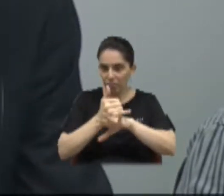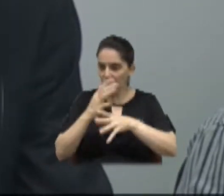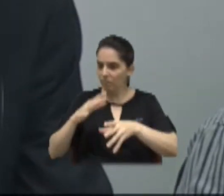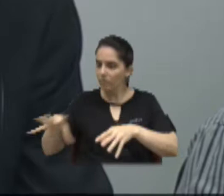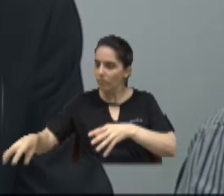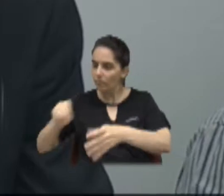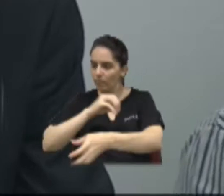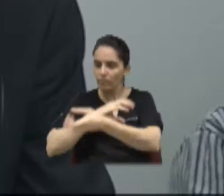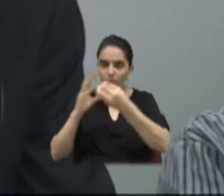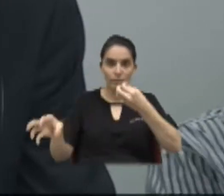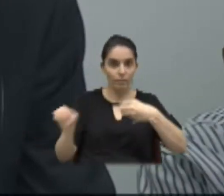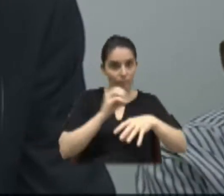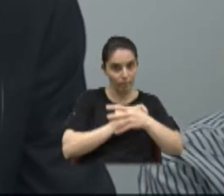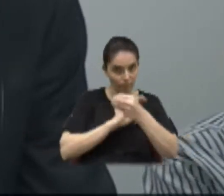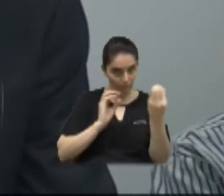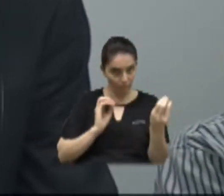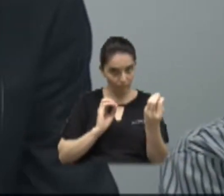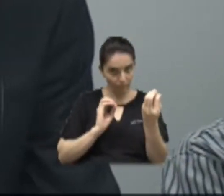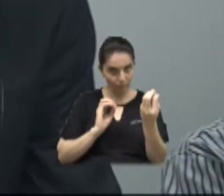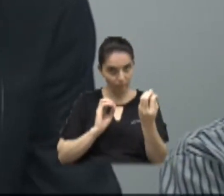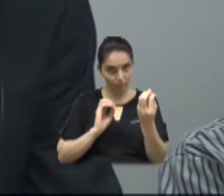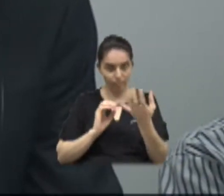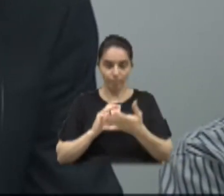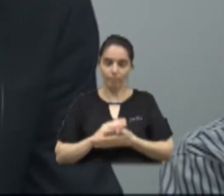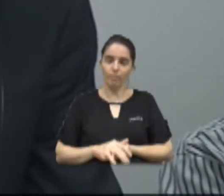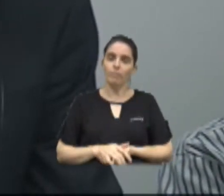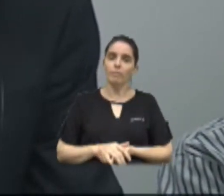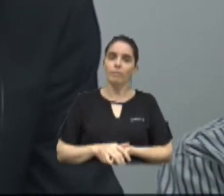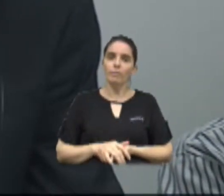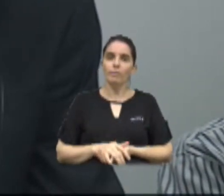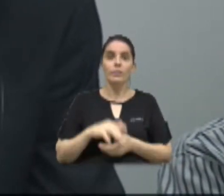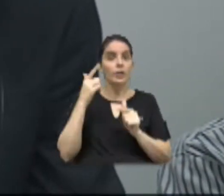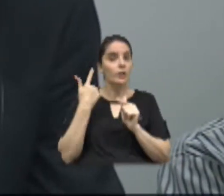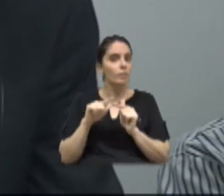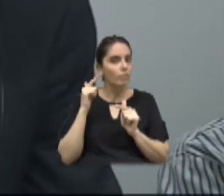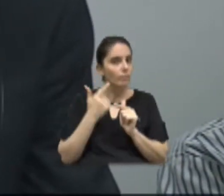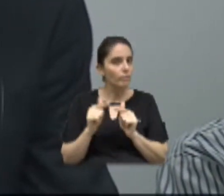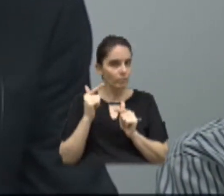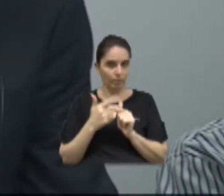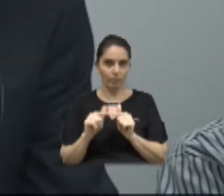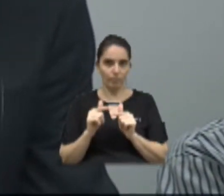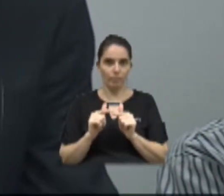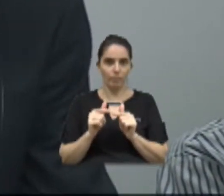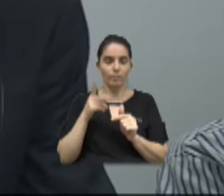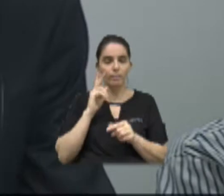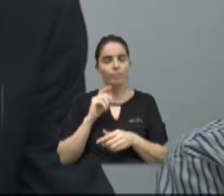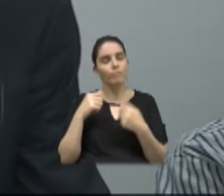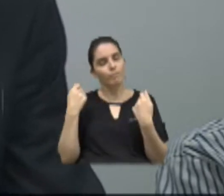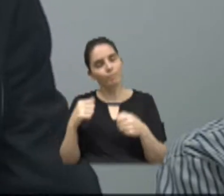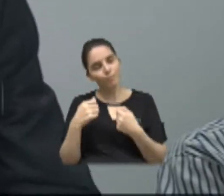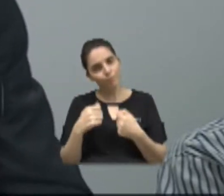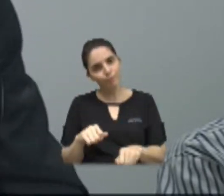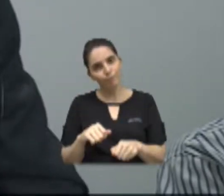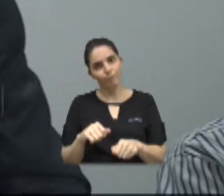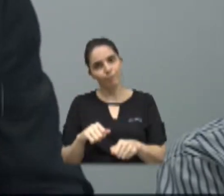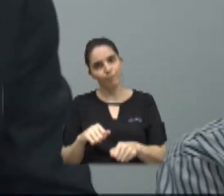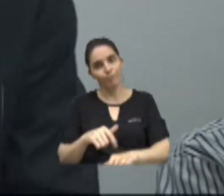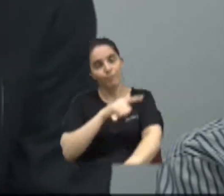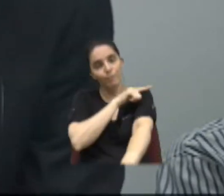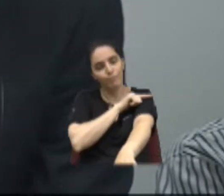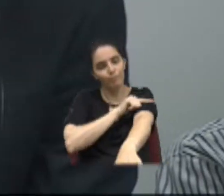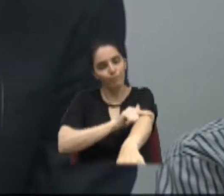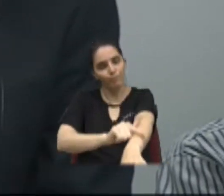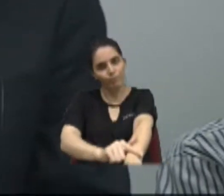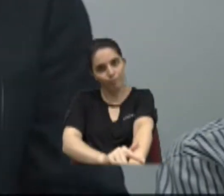tudo. Logicamente que o nosso problema sempre vai ser a educação, não dessas pessoas,